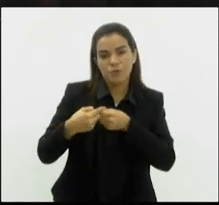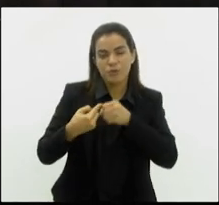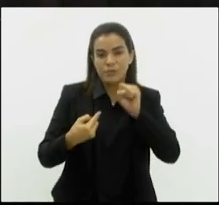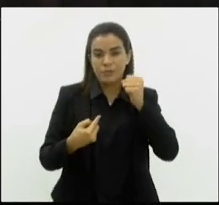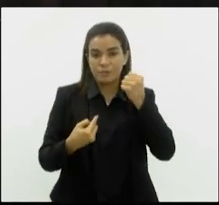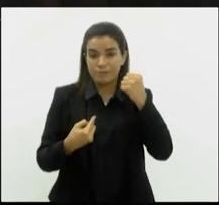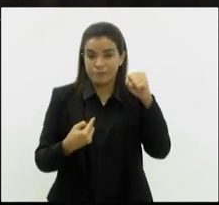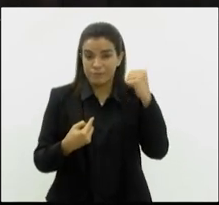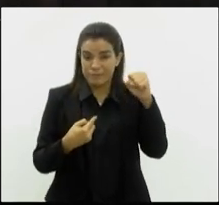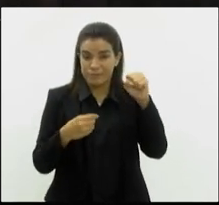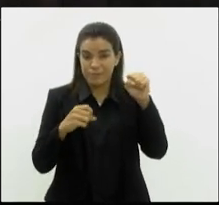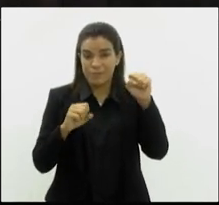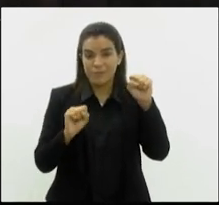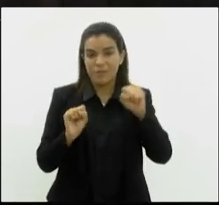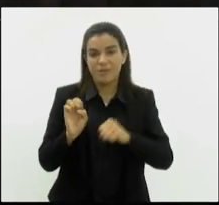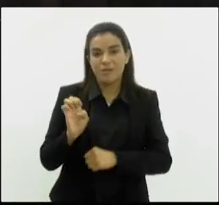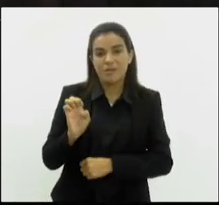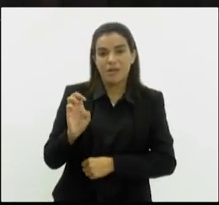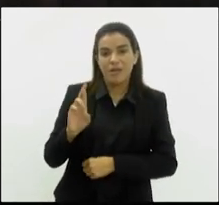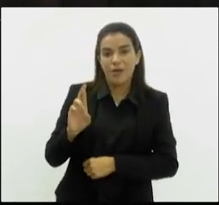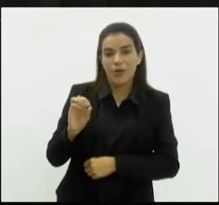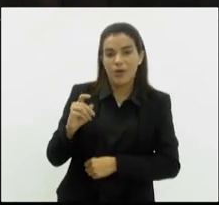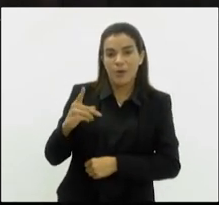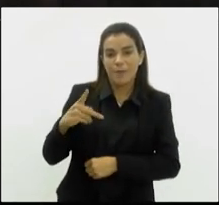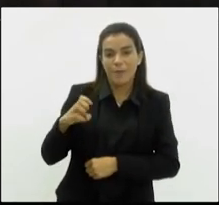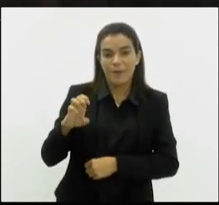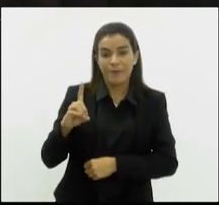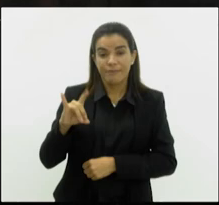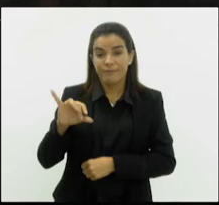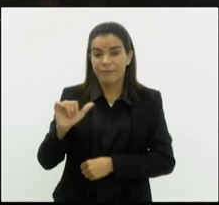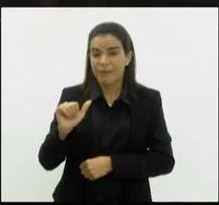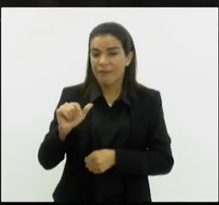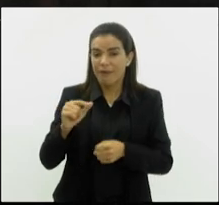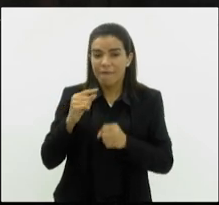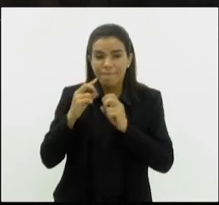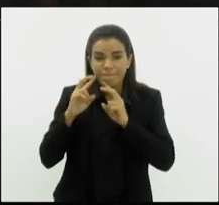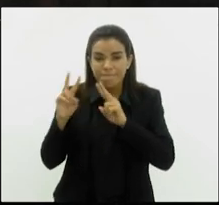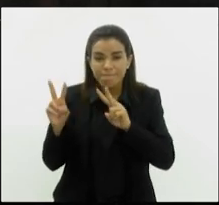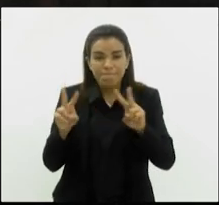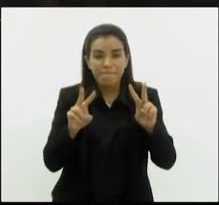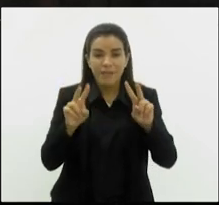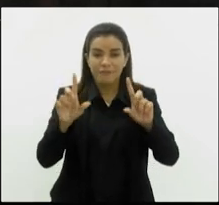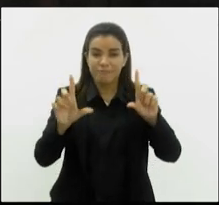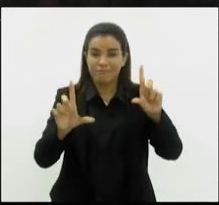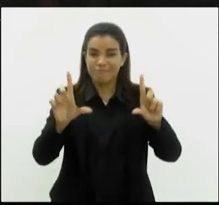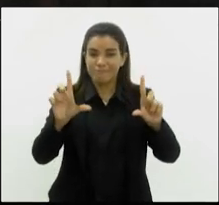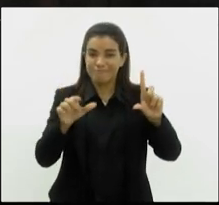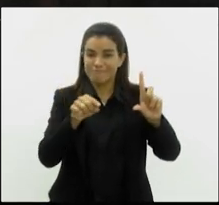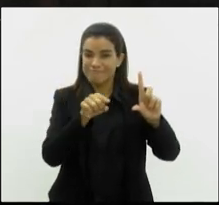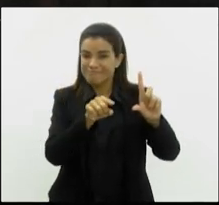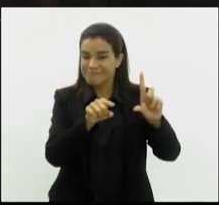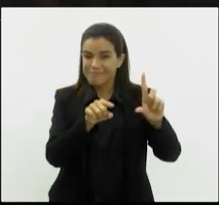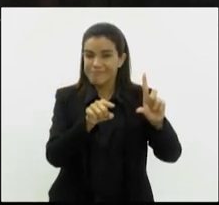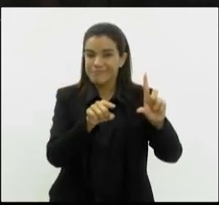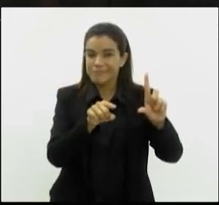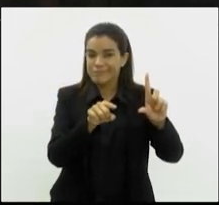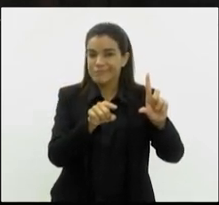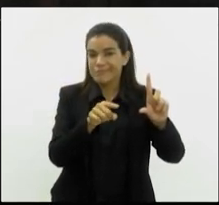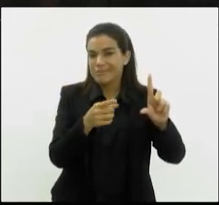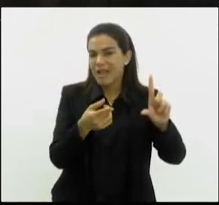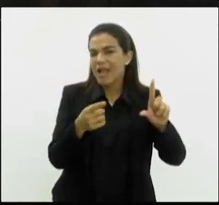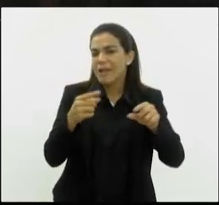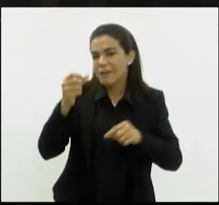hoje vendo o seu município bem pertinho ali